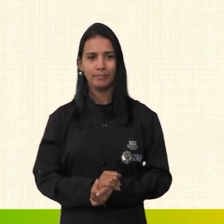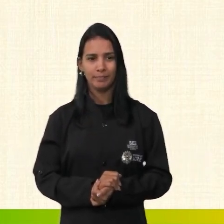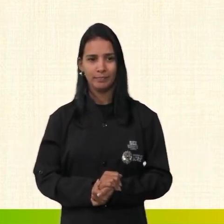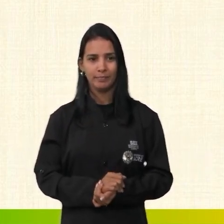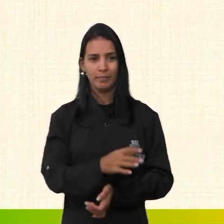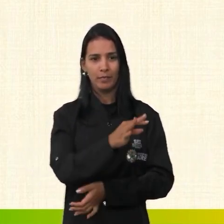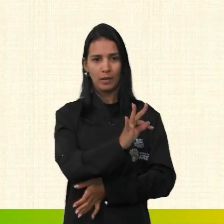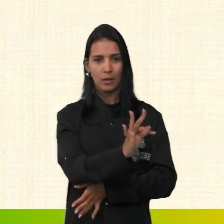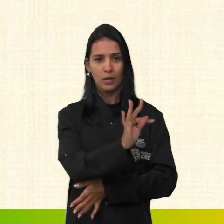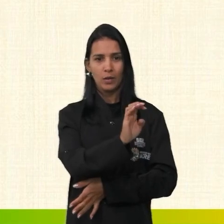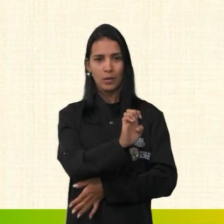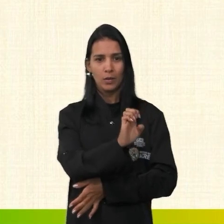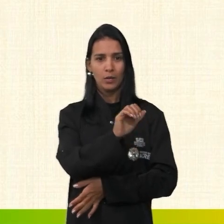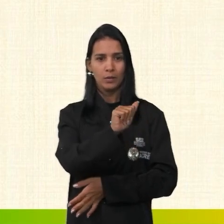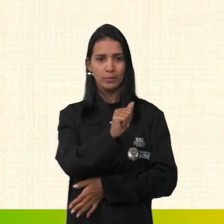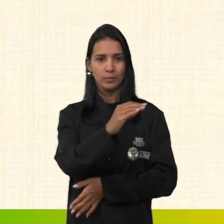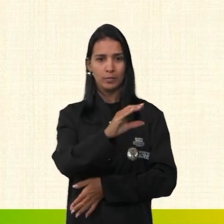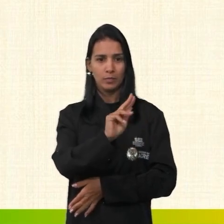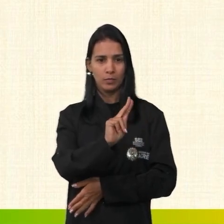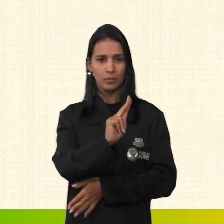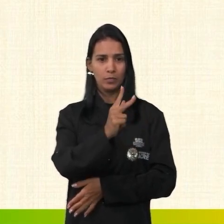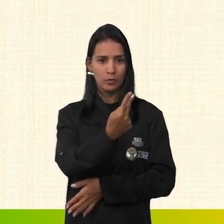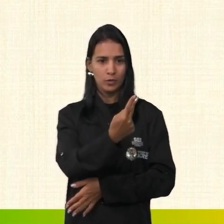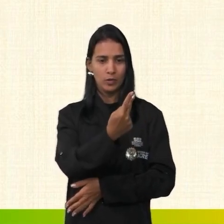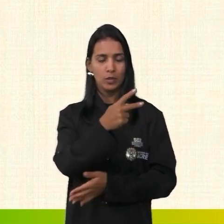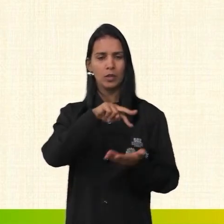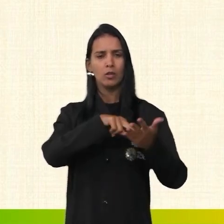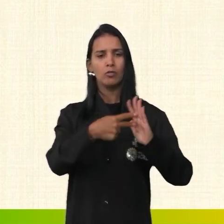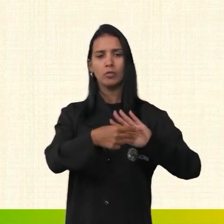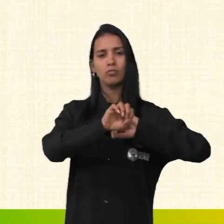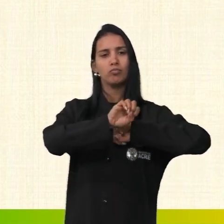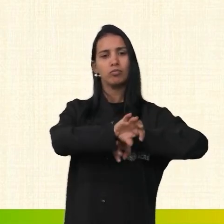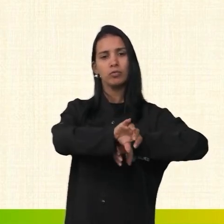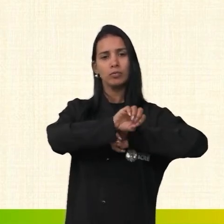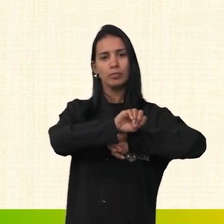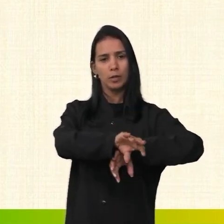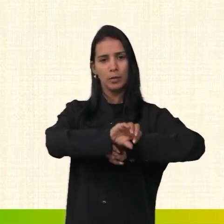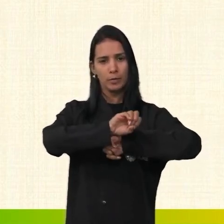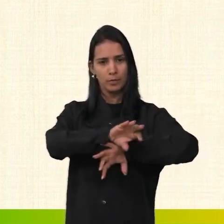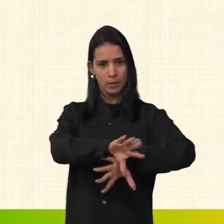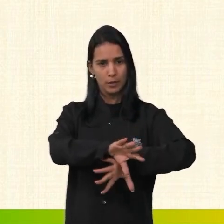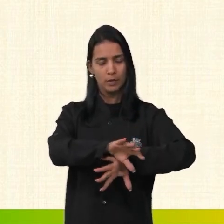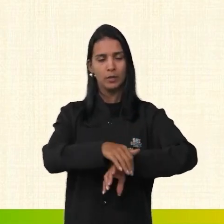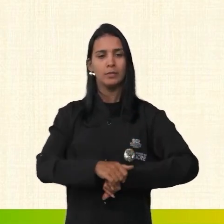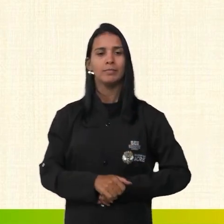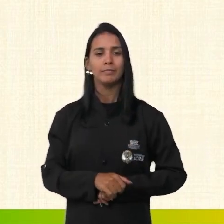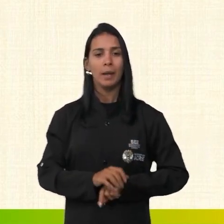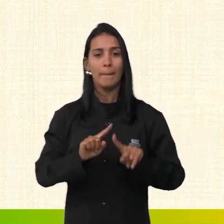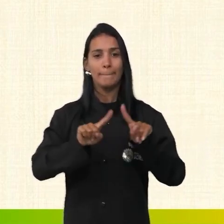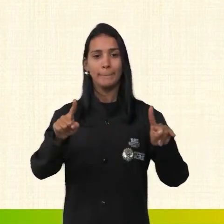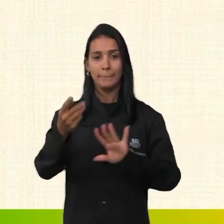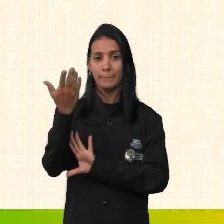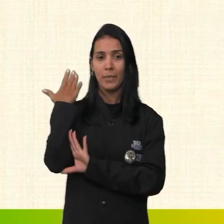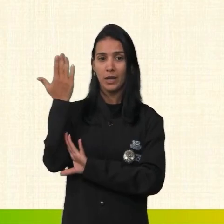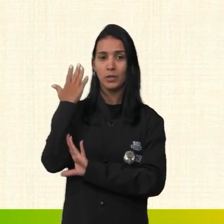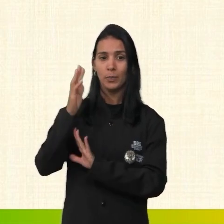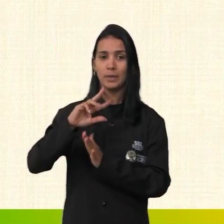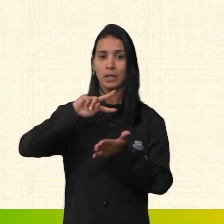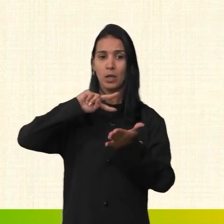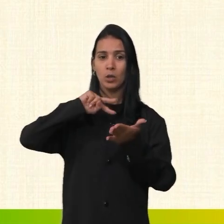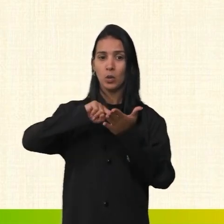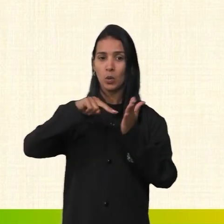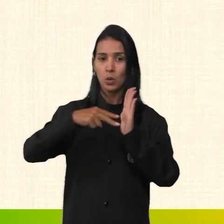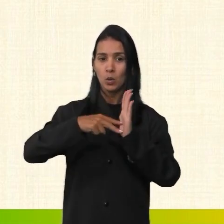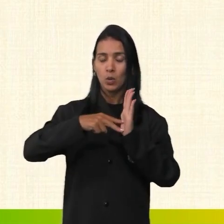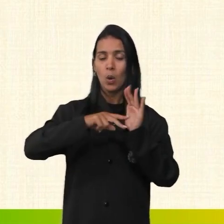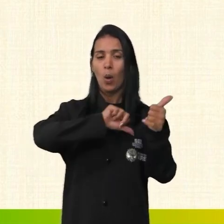No quinto, nós temos teach, que significa ensinar. E no passado, ele vai ficar taught. Nesse